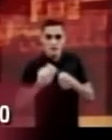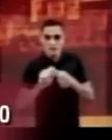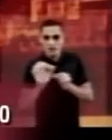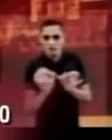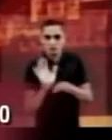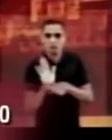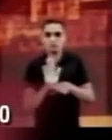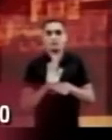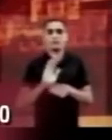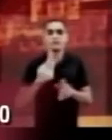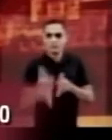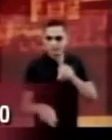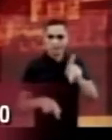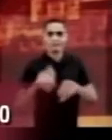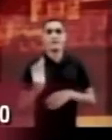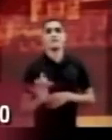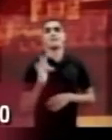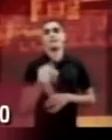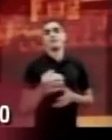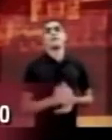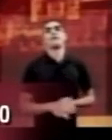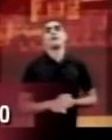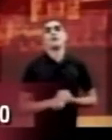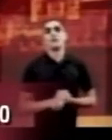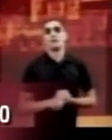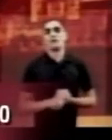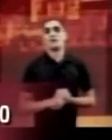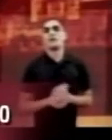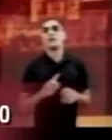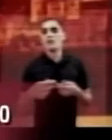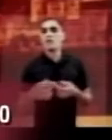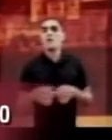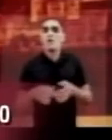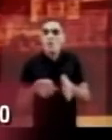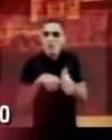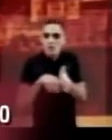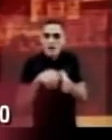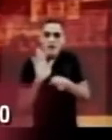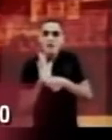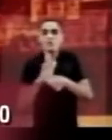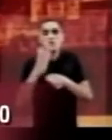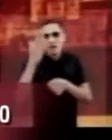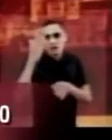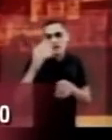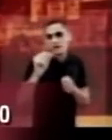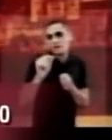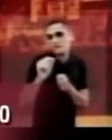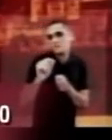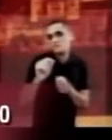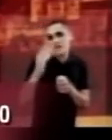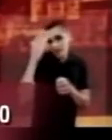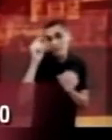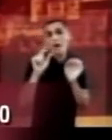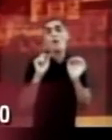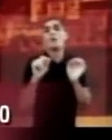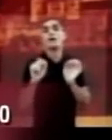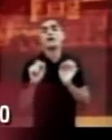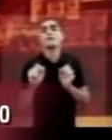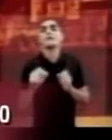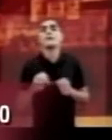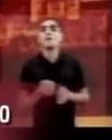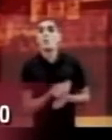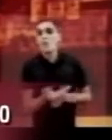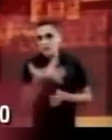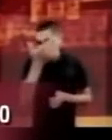da população sem sintomas. É isso que vai nos dar uma noção de quanto a gente